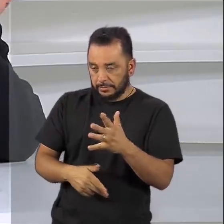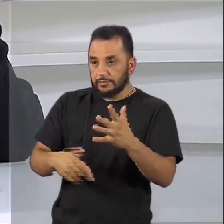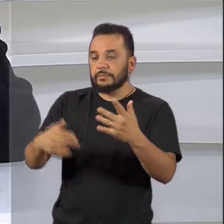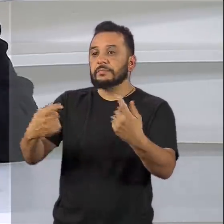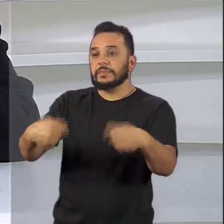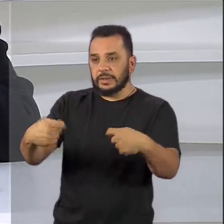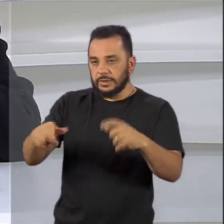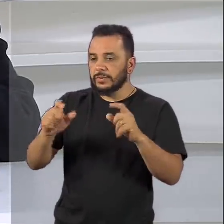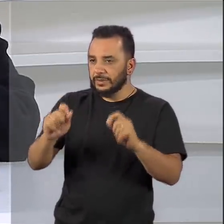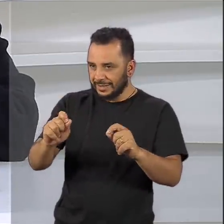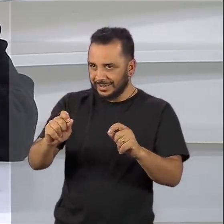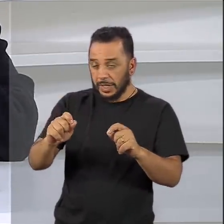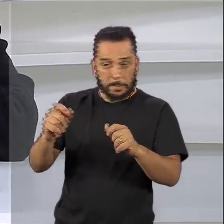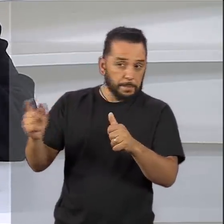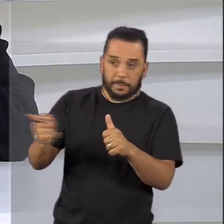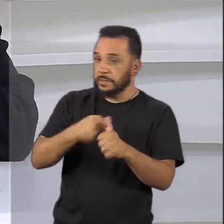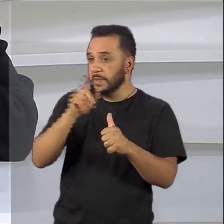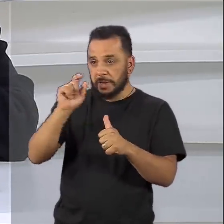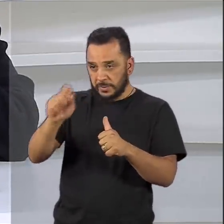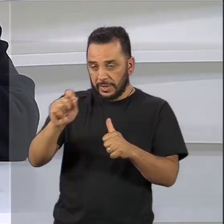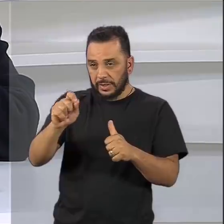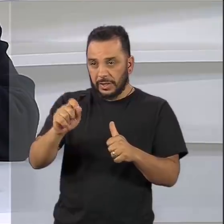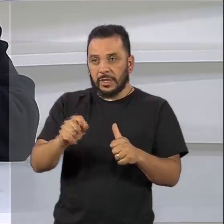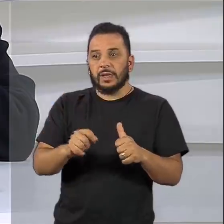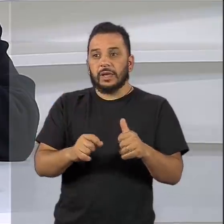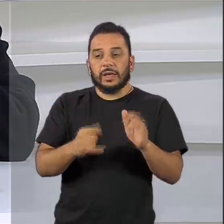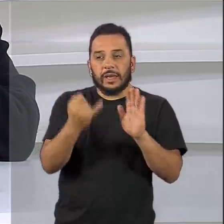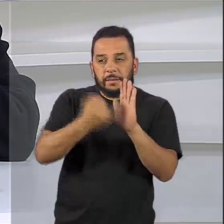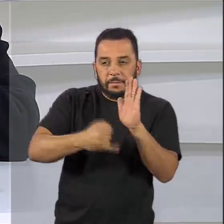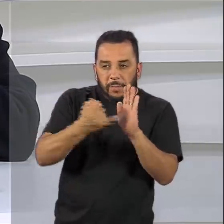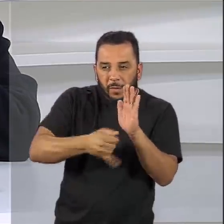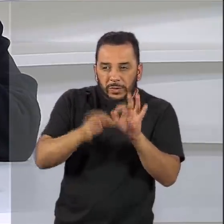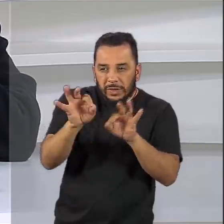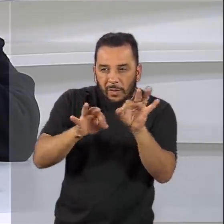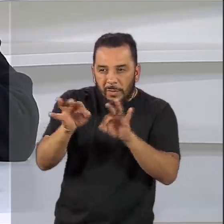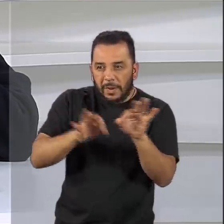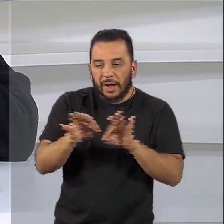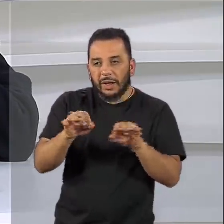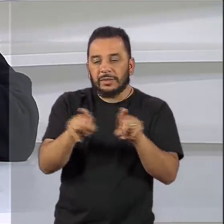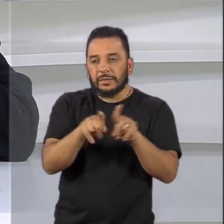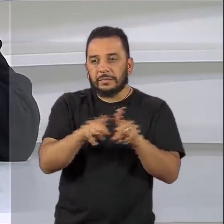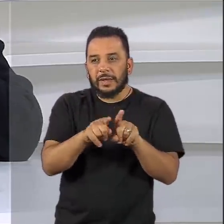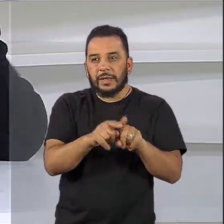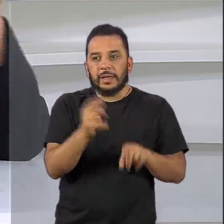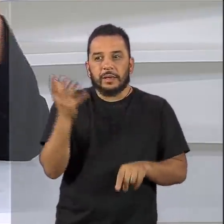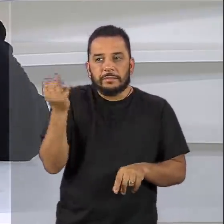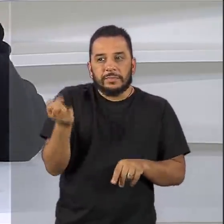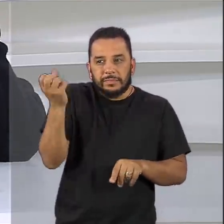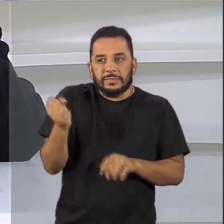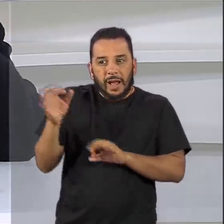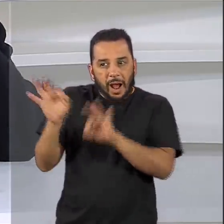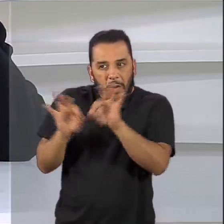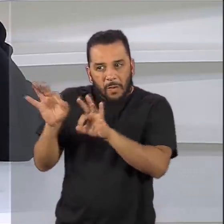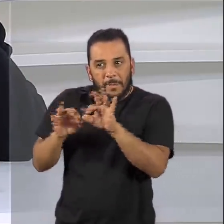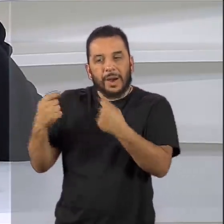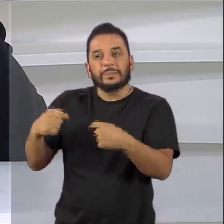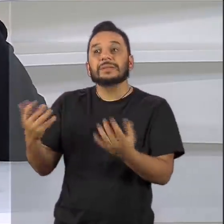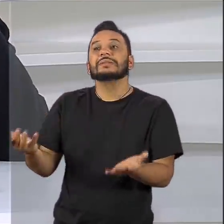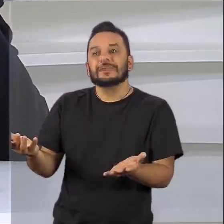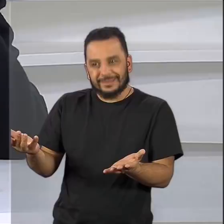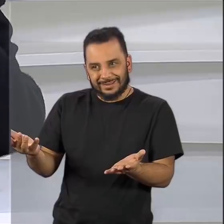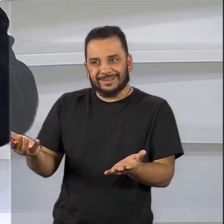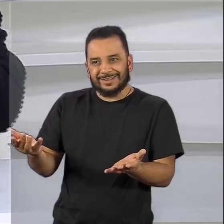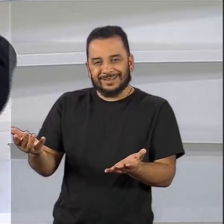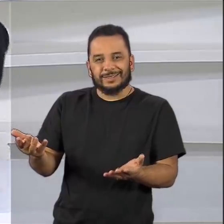as contas em dia. E quem que vai conseguir botar as contas em dia e em quanto tempo? Você tem déficit em cima